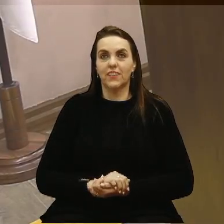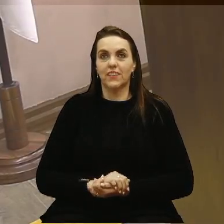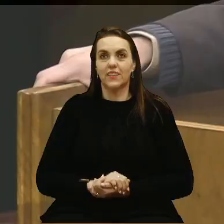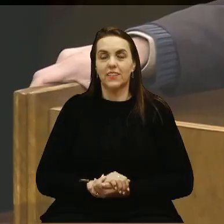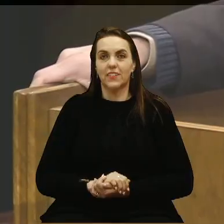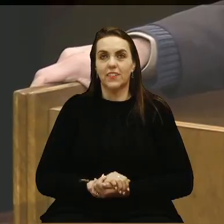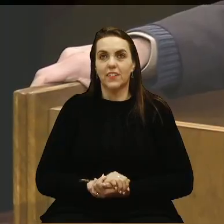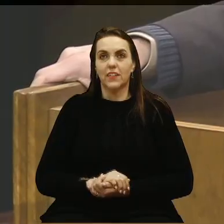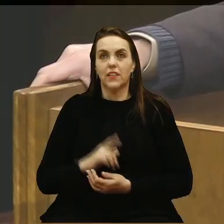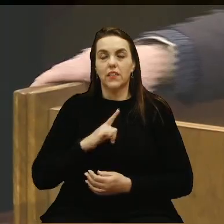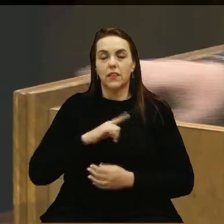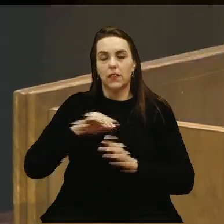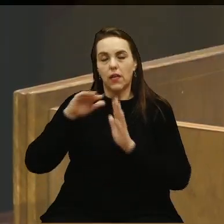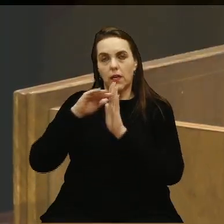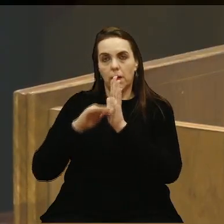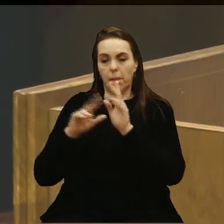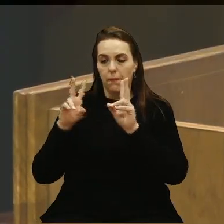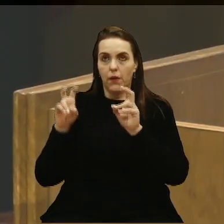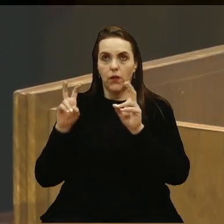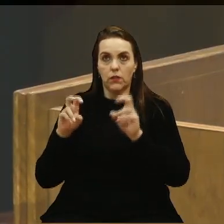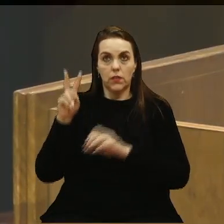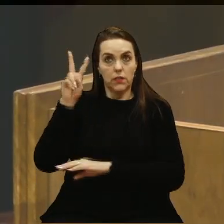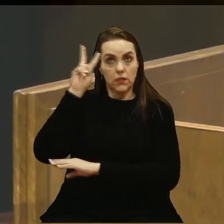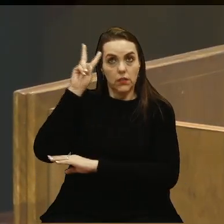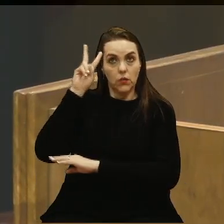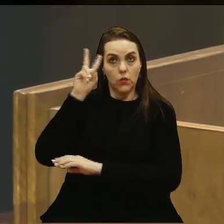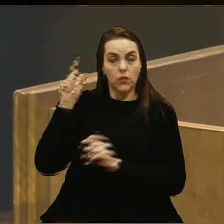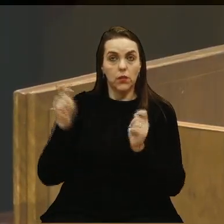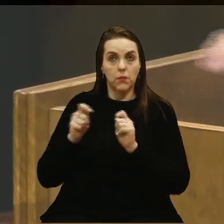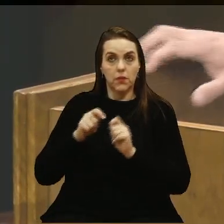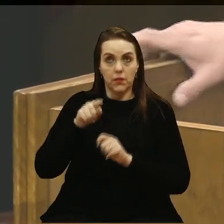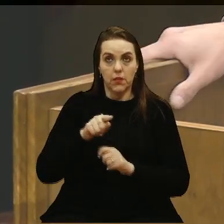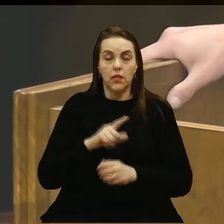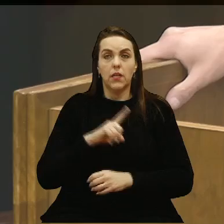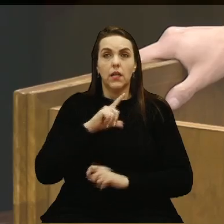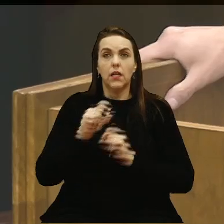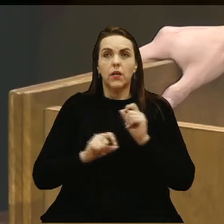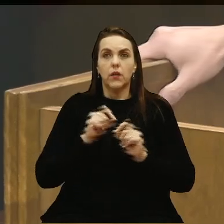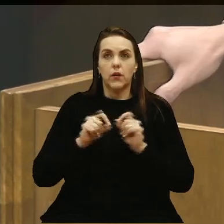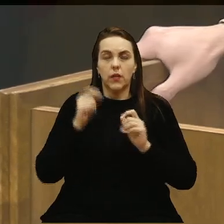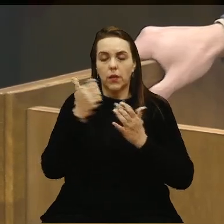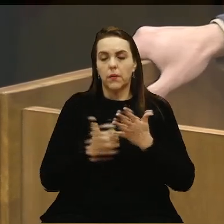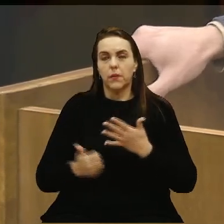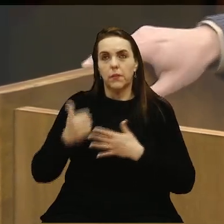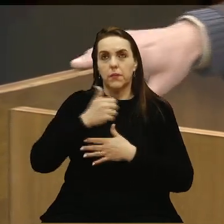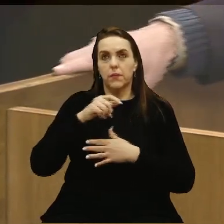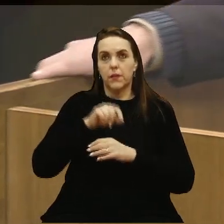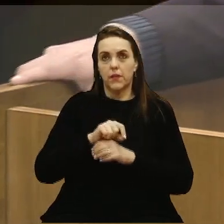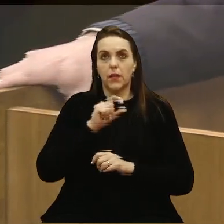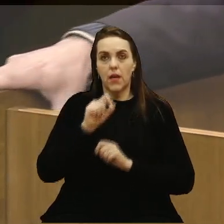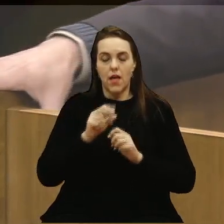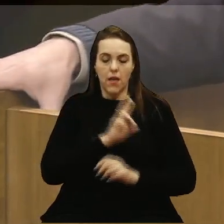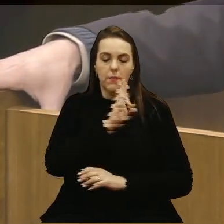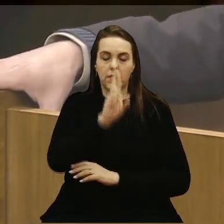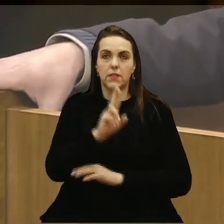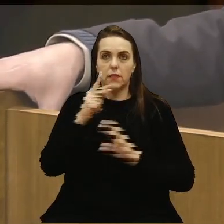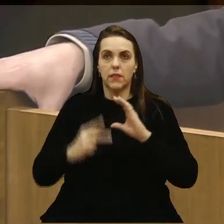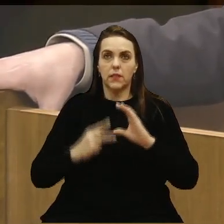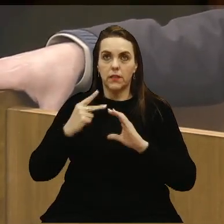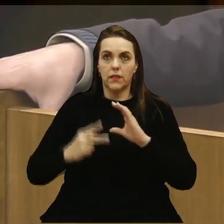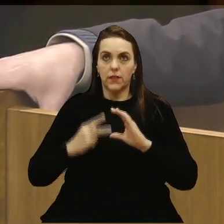pauta, nesta segunda-feira tive o privilégio de representar a Câmara de